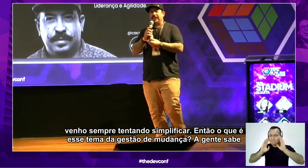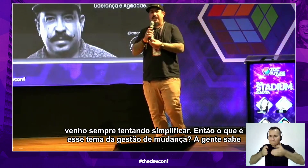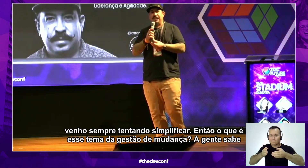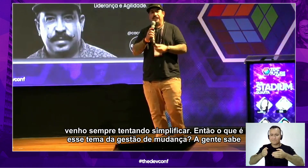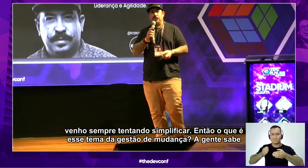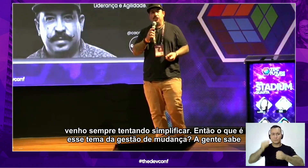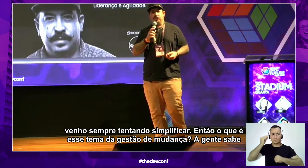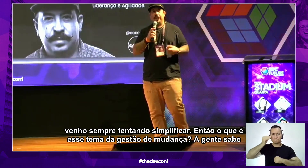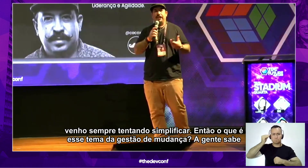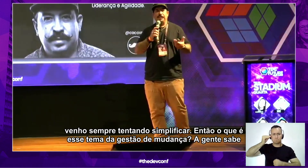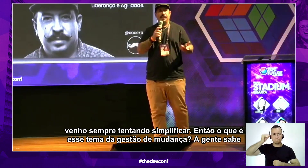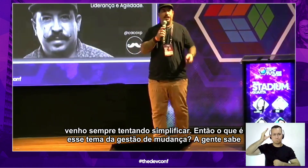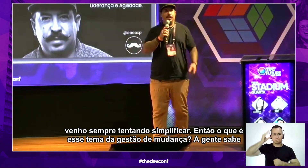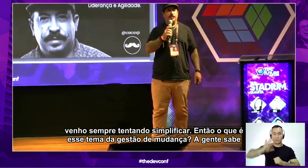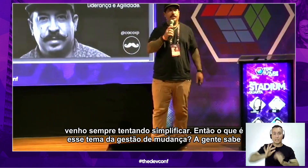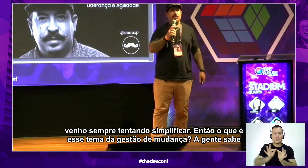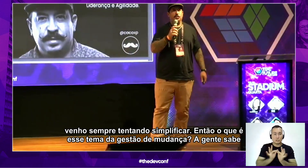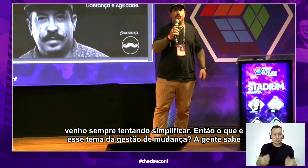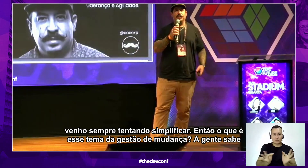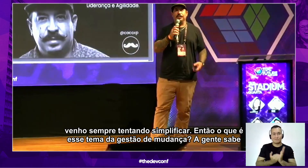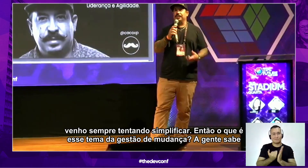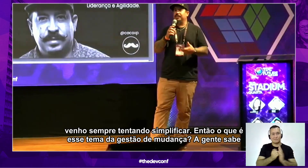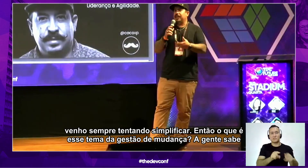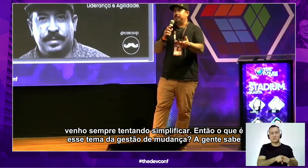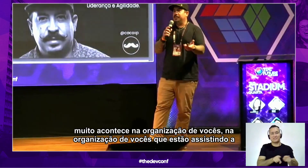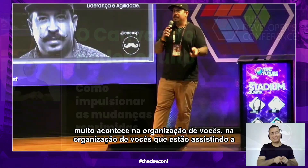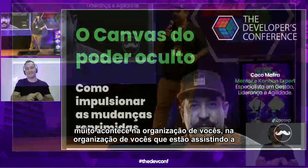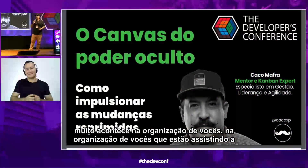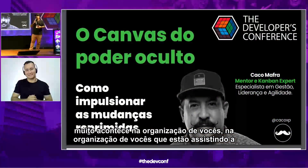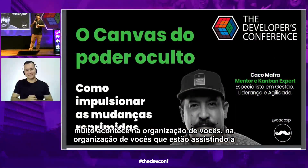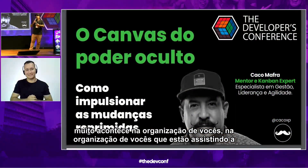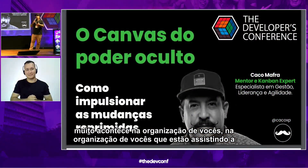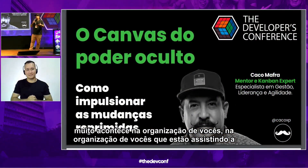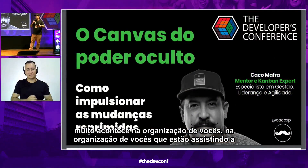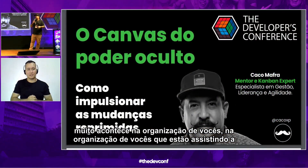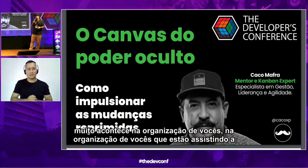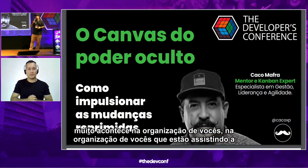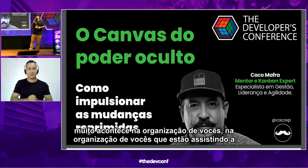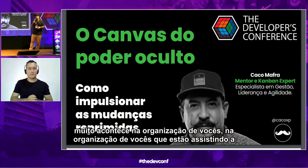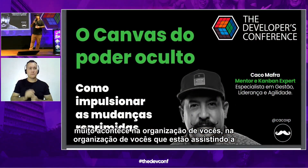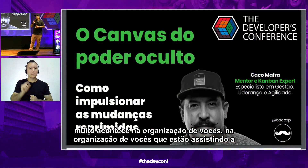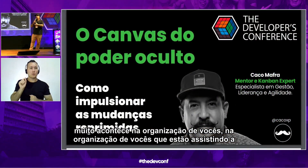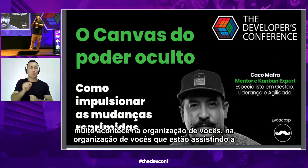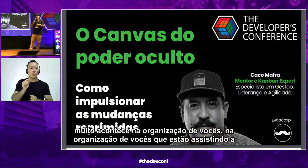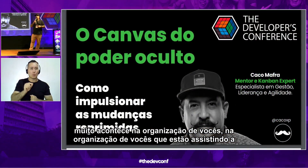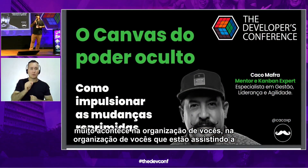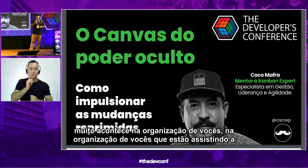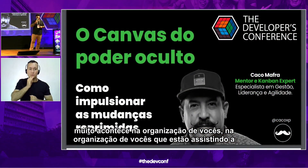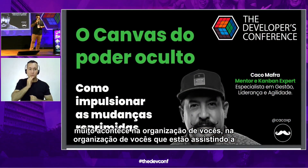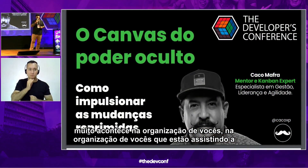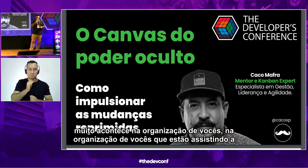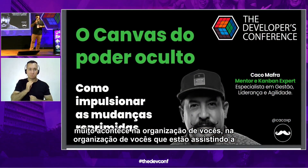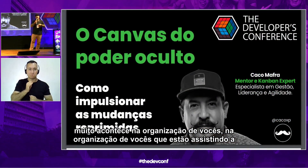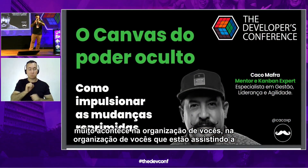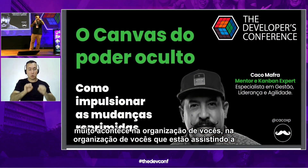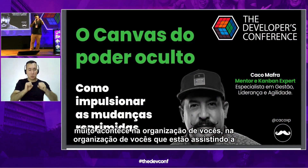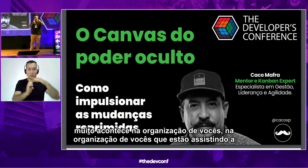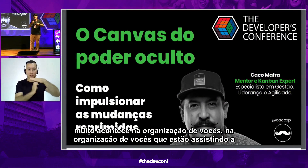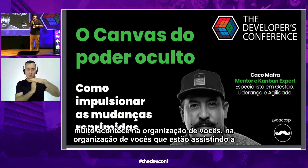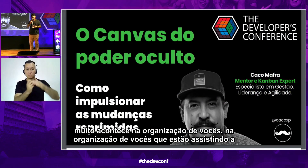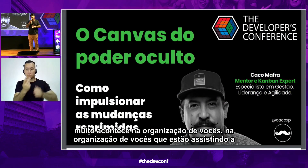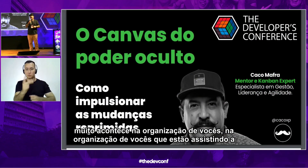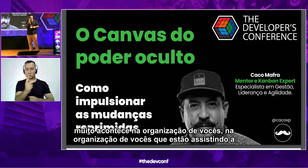né? Então, que é esse tema da gestão de mudança. A gente sabe muito acontece na organização de vocês, né?